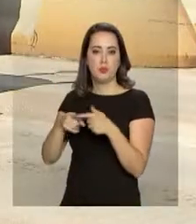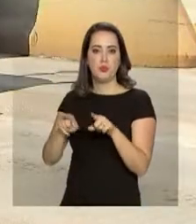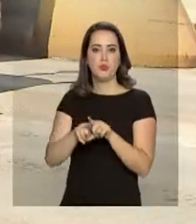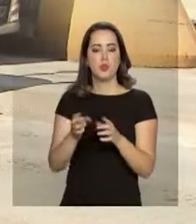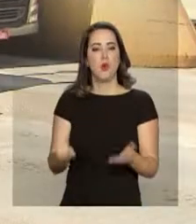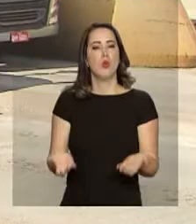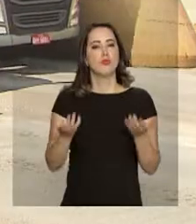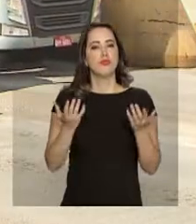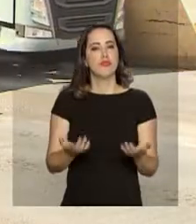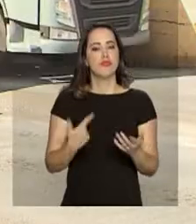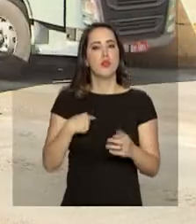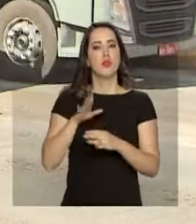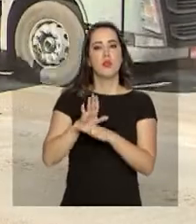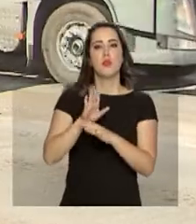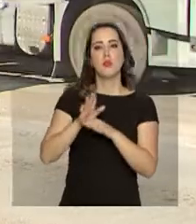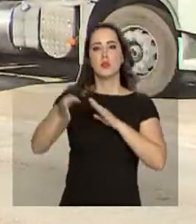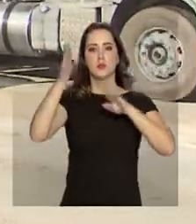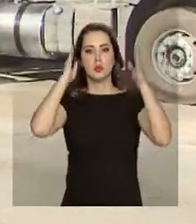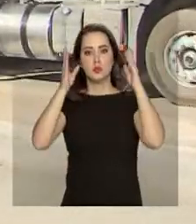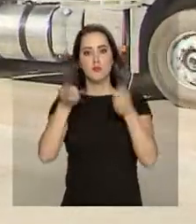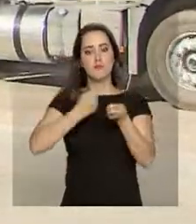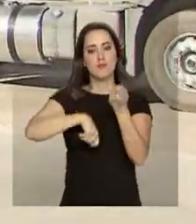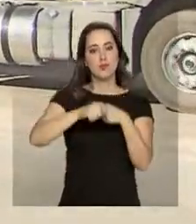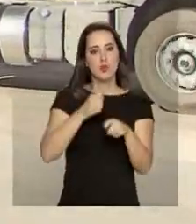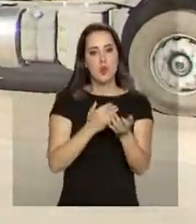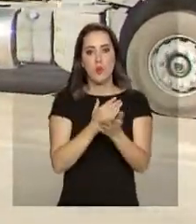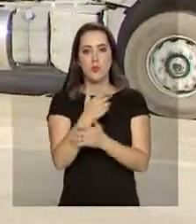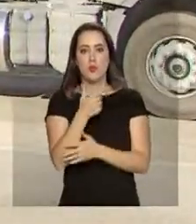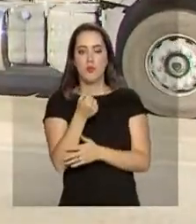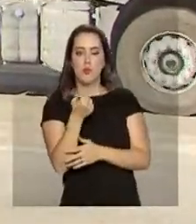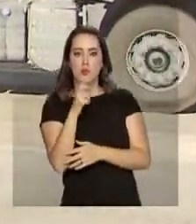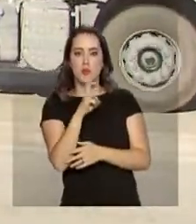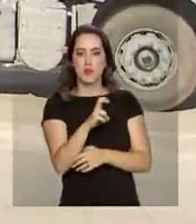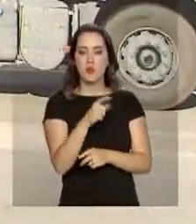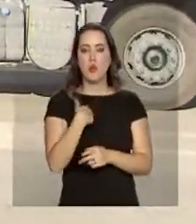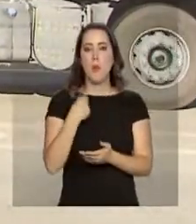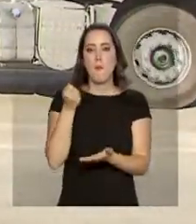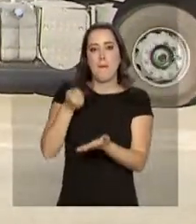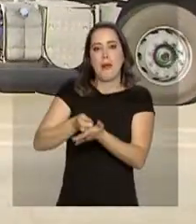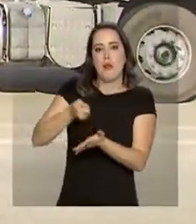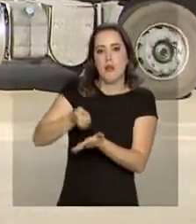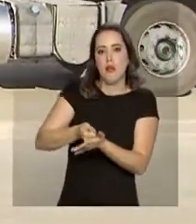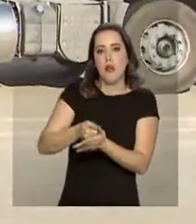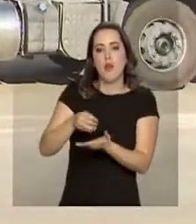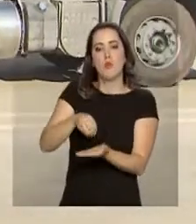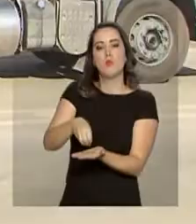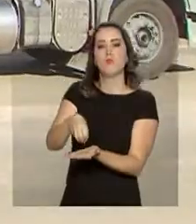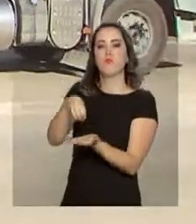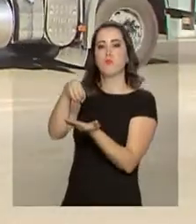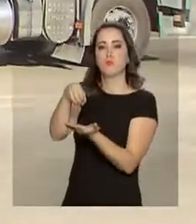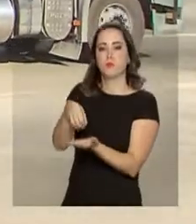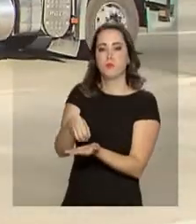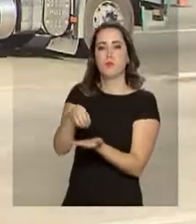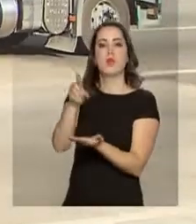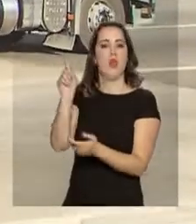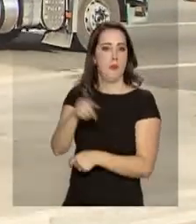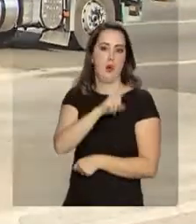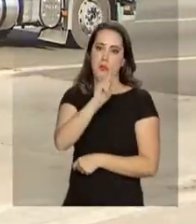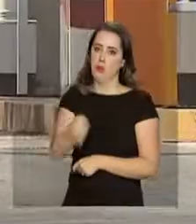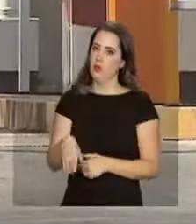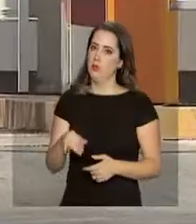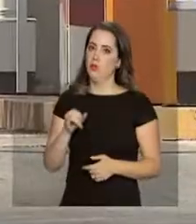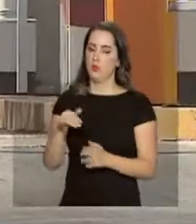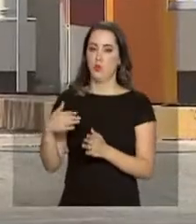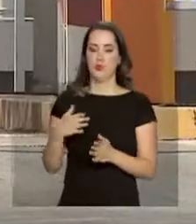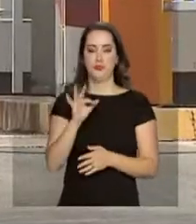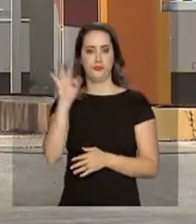ajuda os caminhoneiros a economizar desde 2015 o pedágio para eixos suspensos é proibido nas rodovias